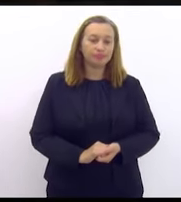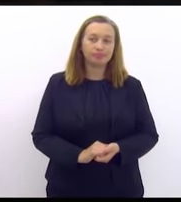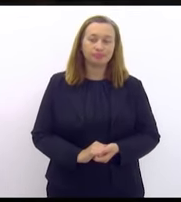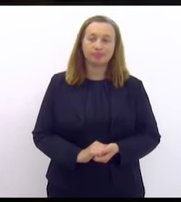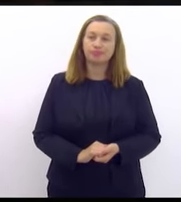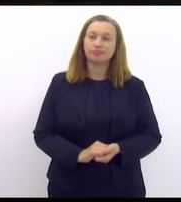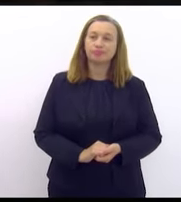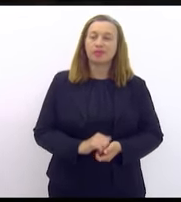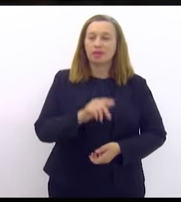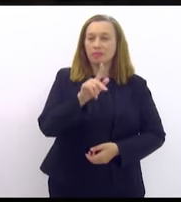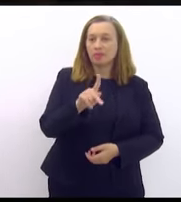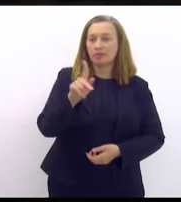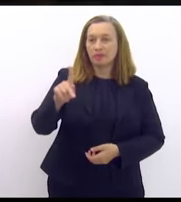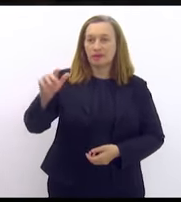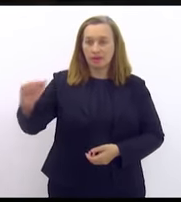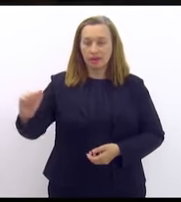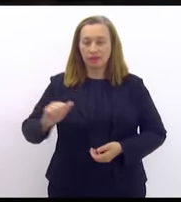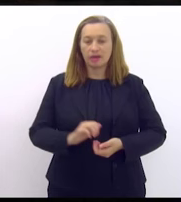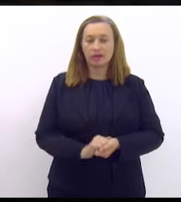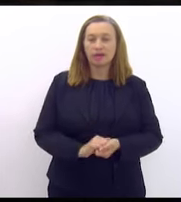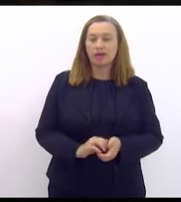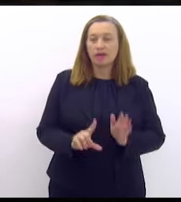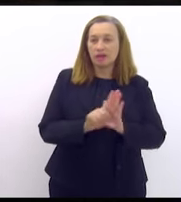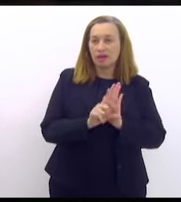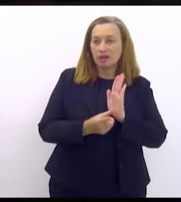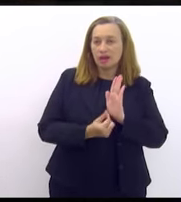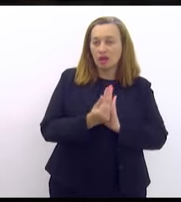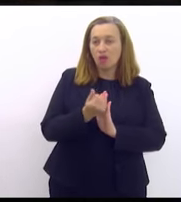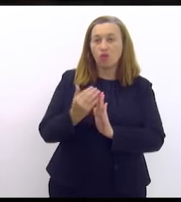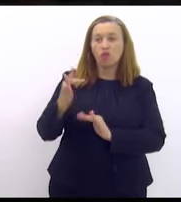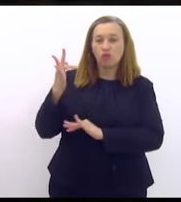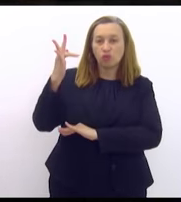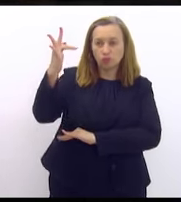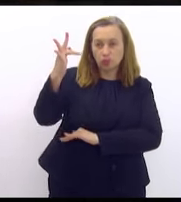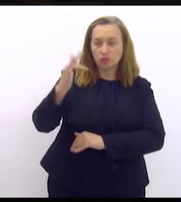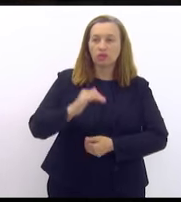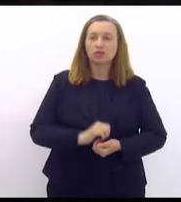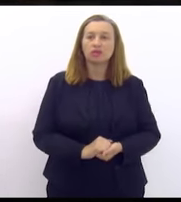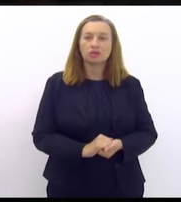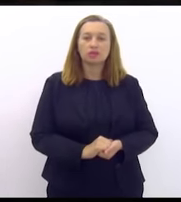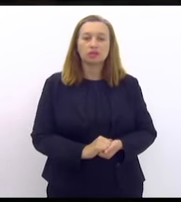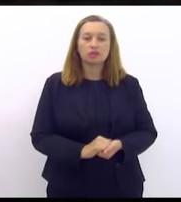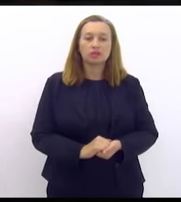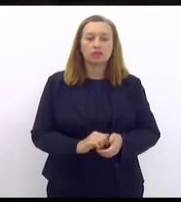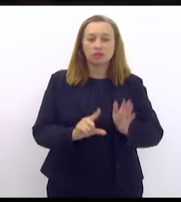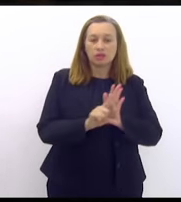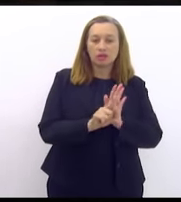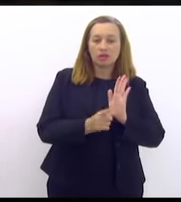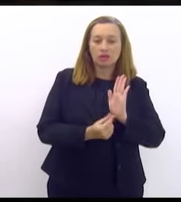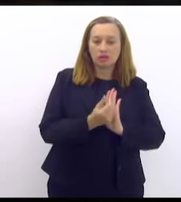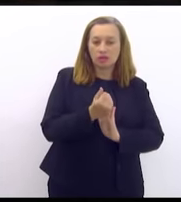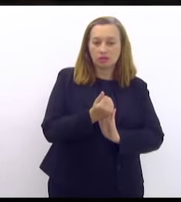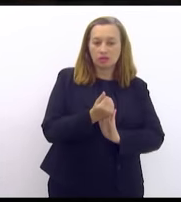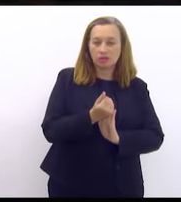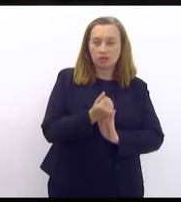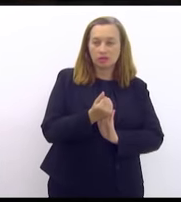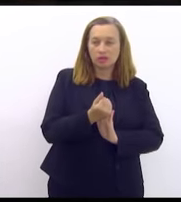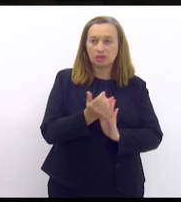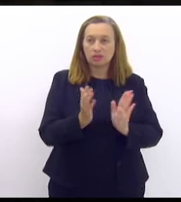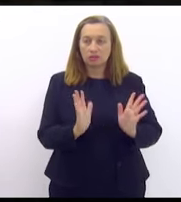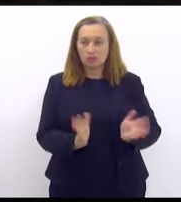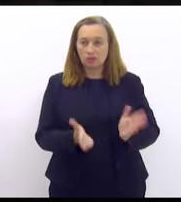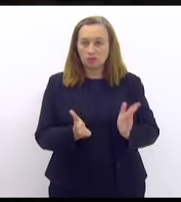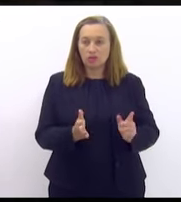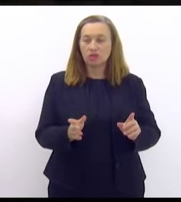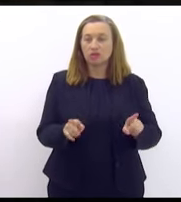PPA, as LDOs futuras e a LOA presente e as LOAs futuras.